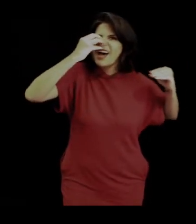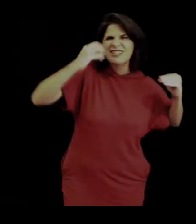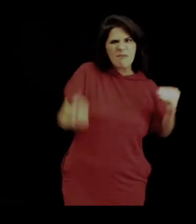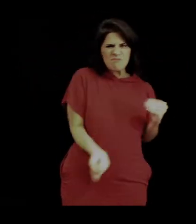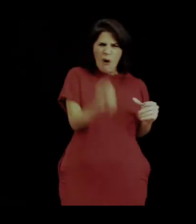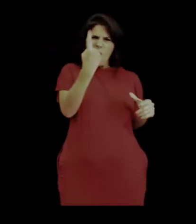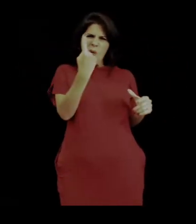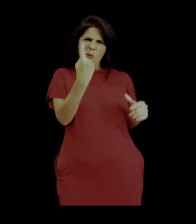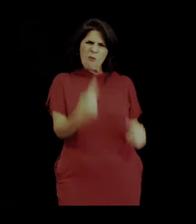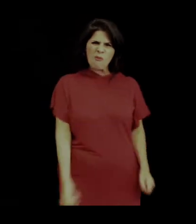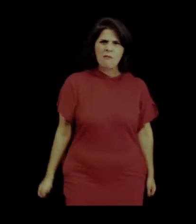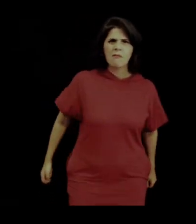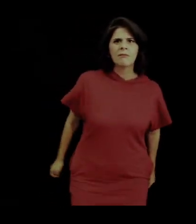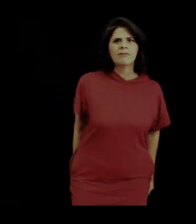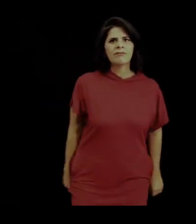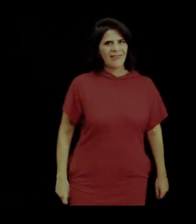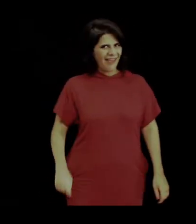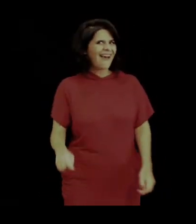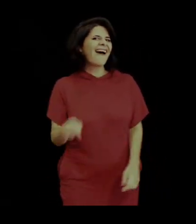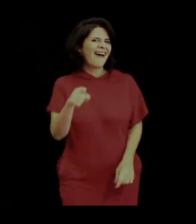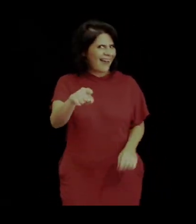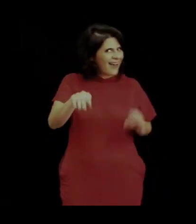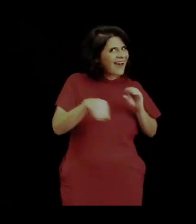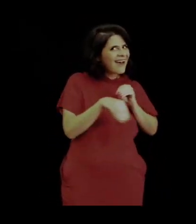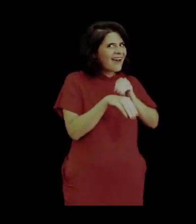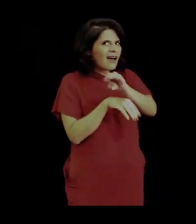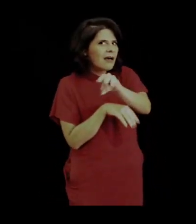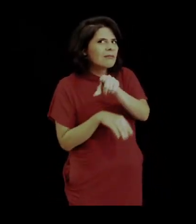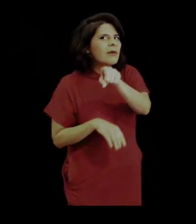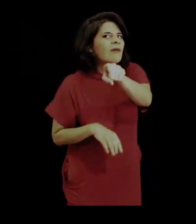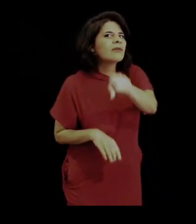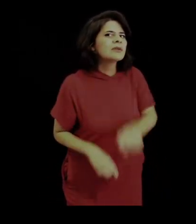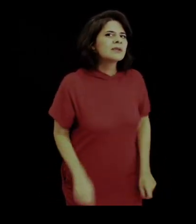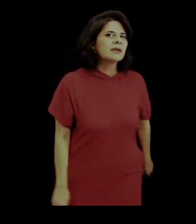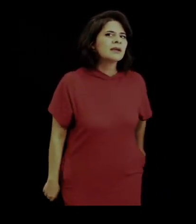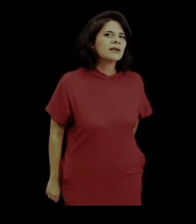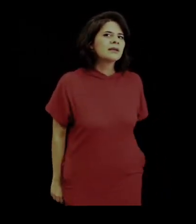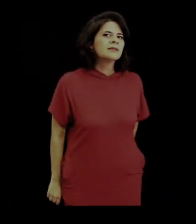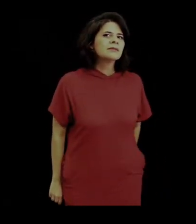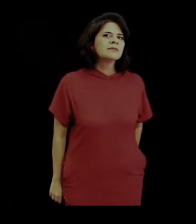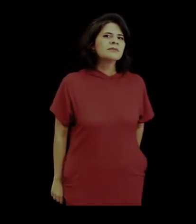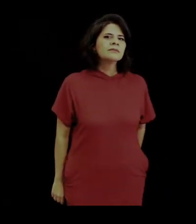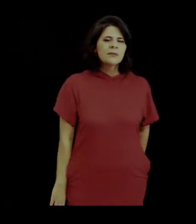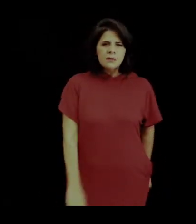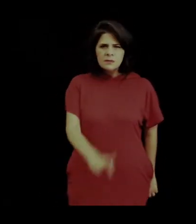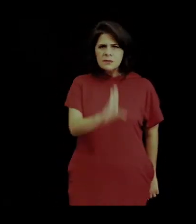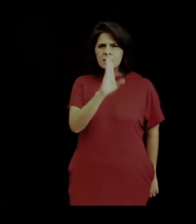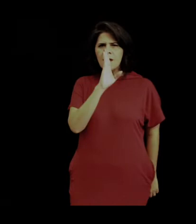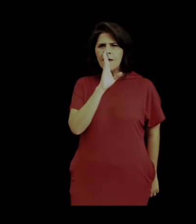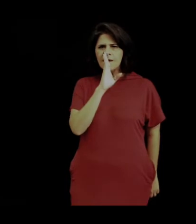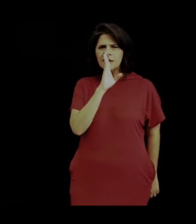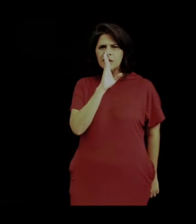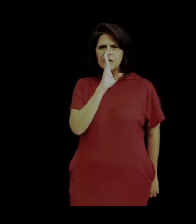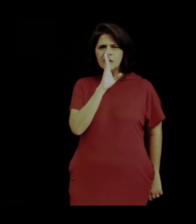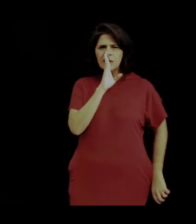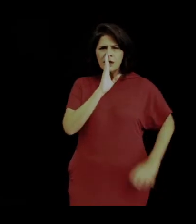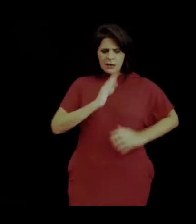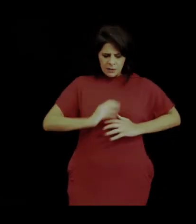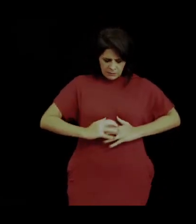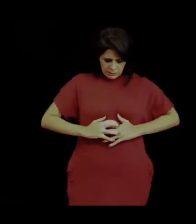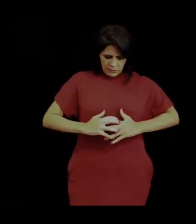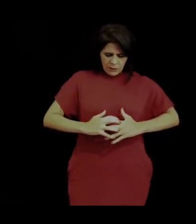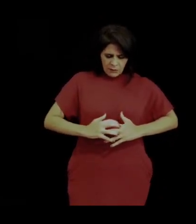durante a flor que eu vou falar para você meu silêncio é a poesia